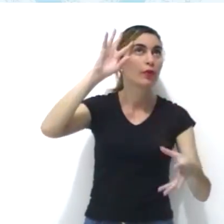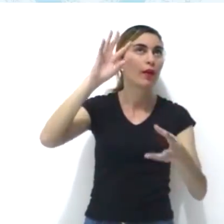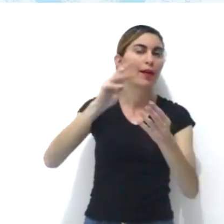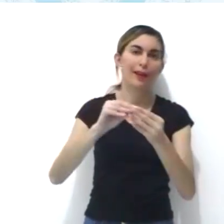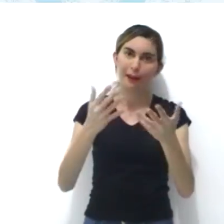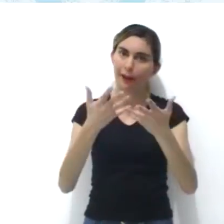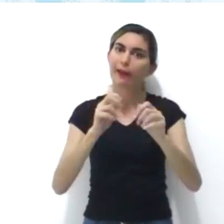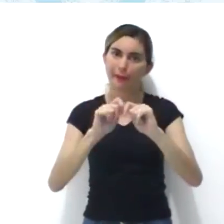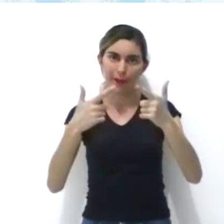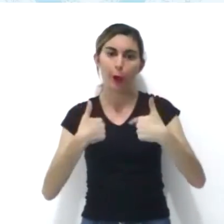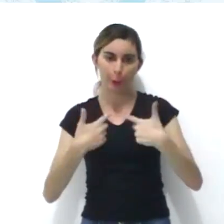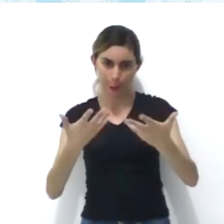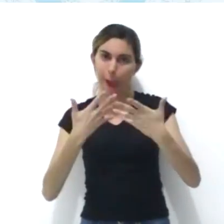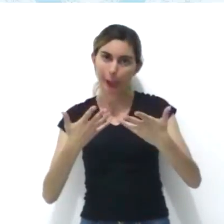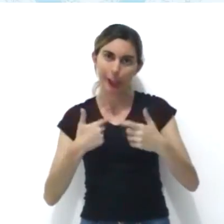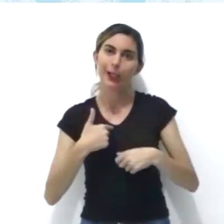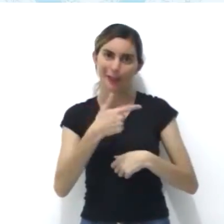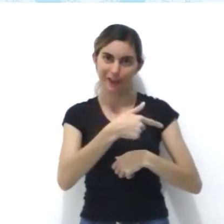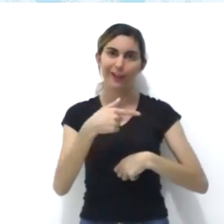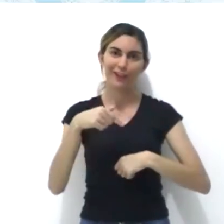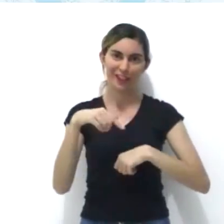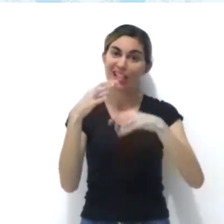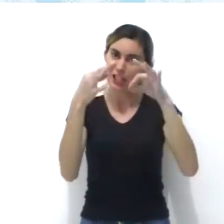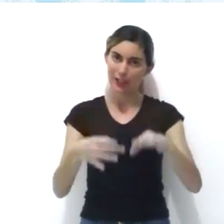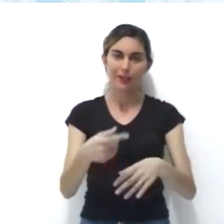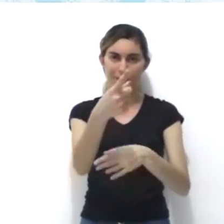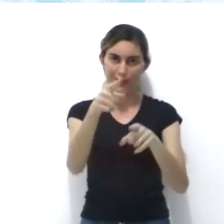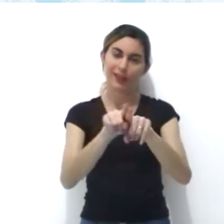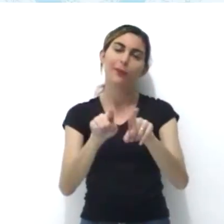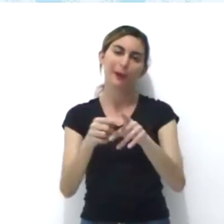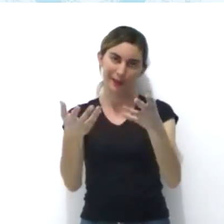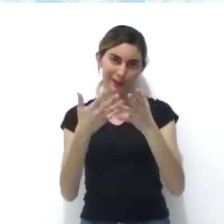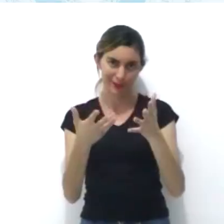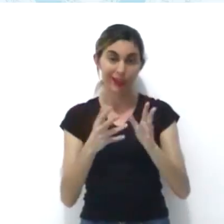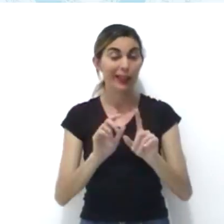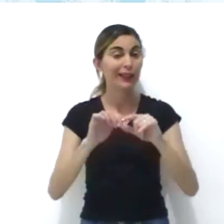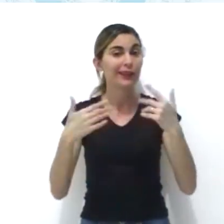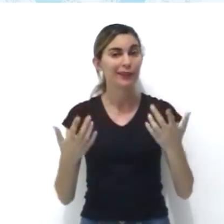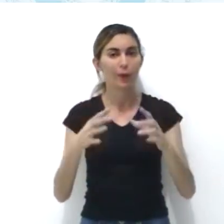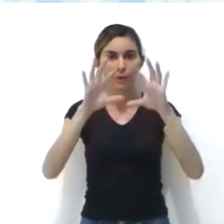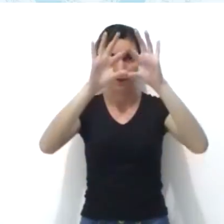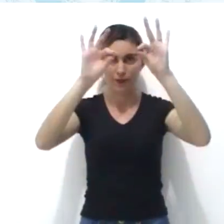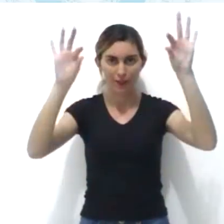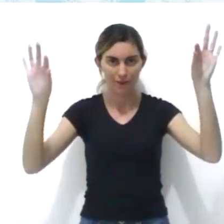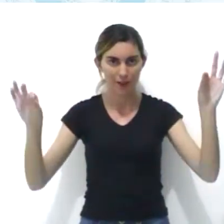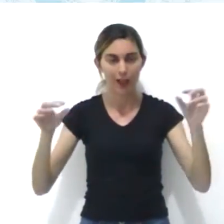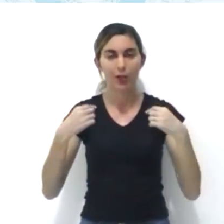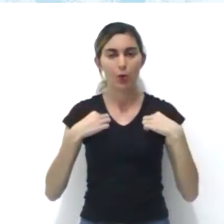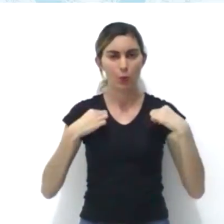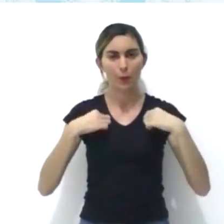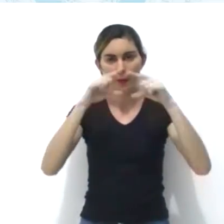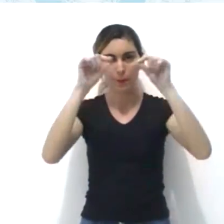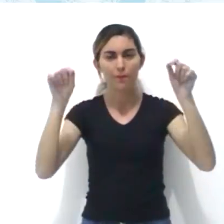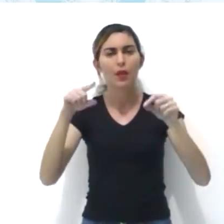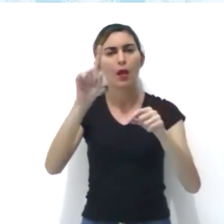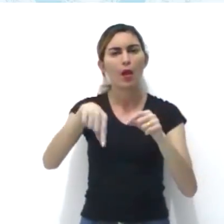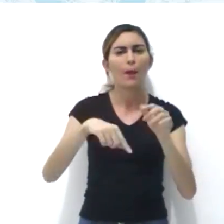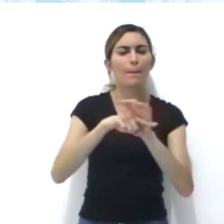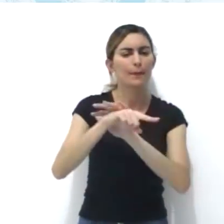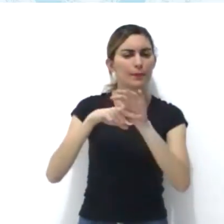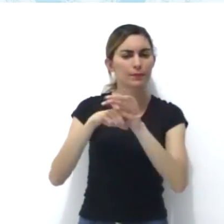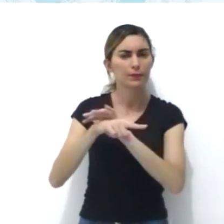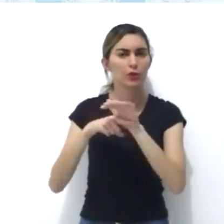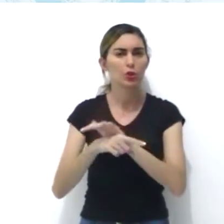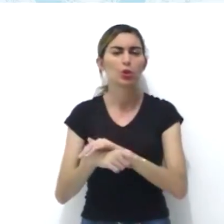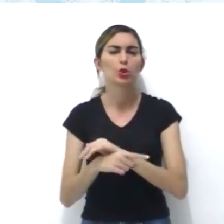eu, claro, que queria para mim, né? E tenho certeza que vocês também queriam para você. Então, esse varal daí é resultado de